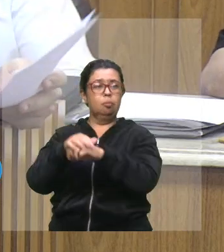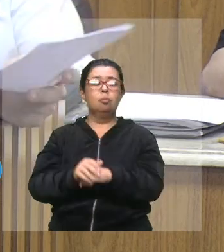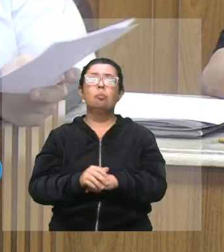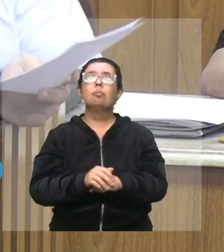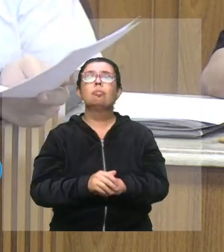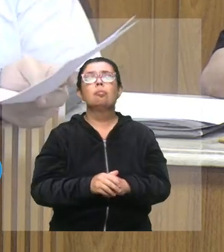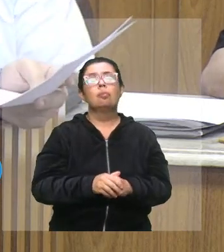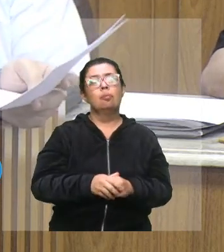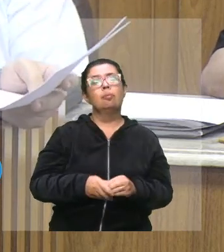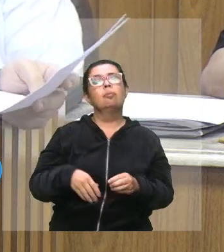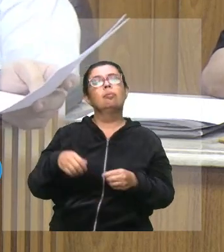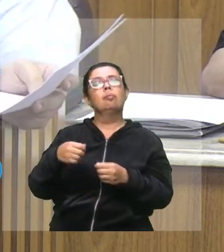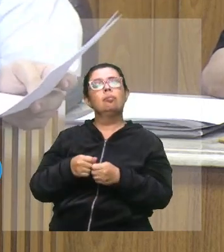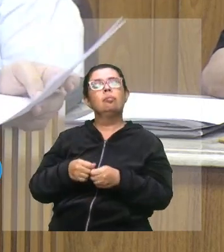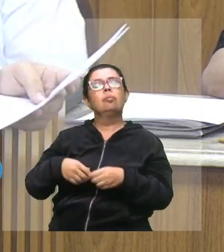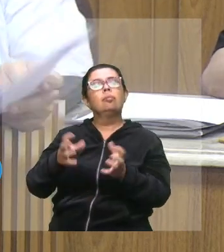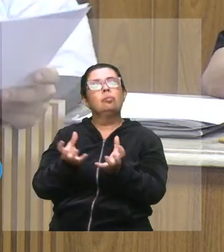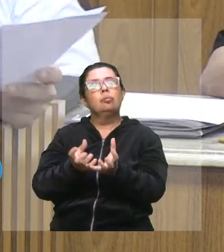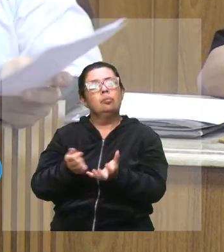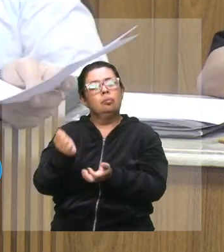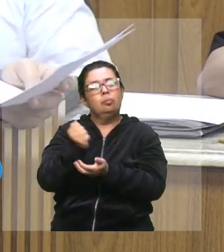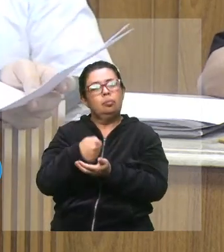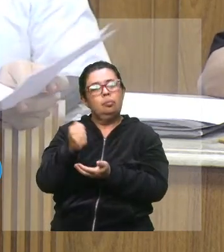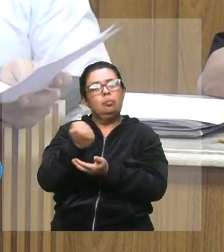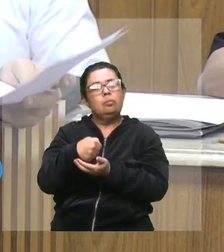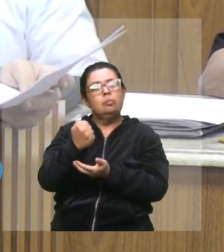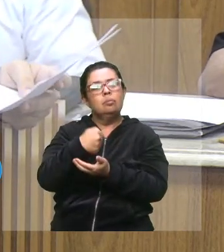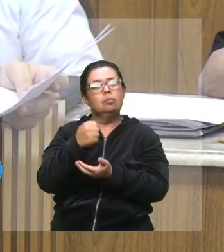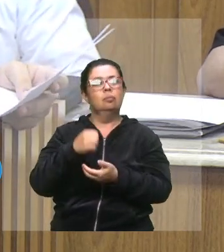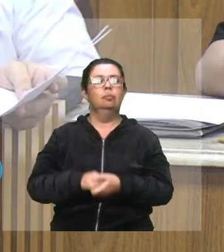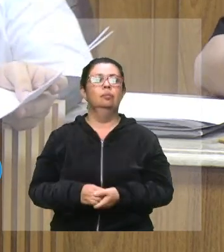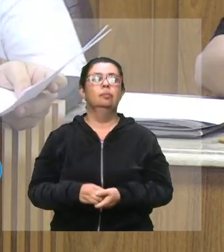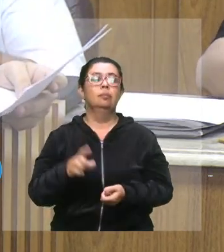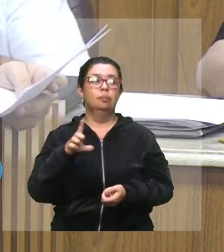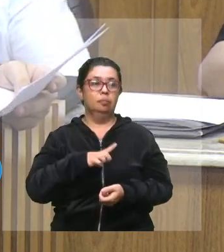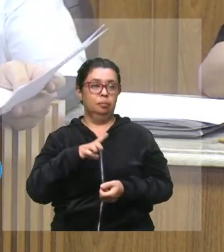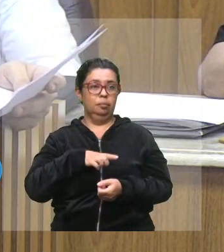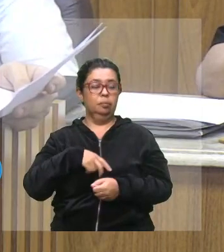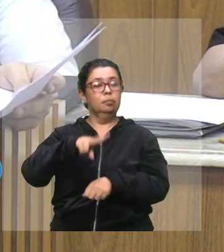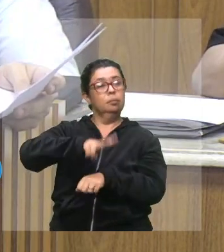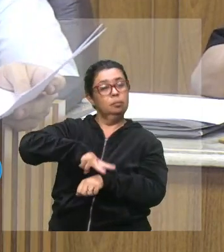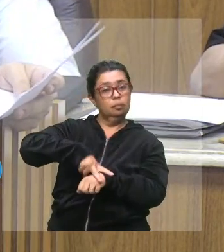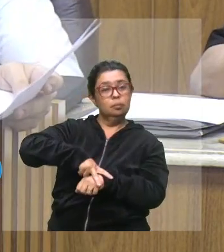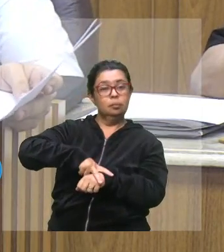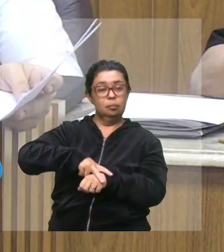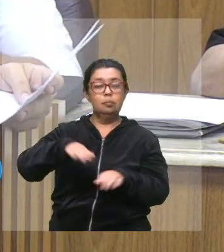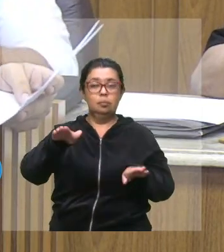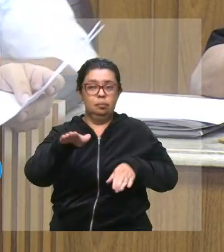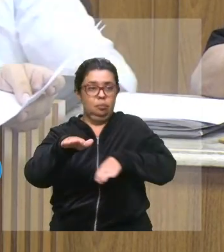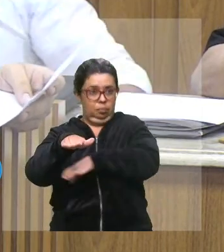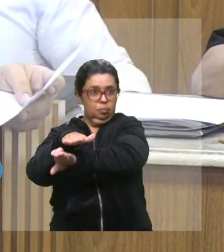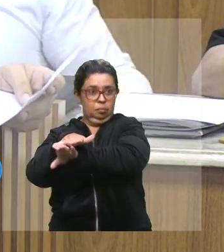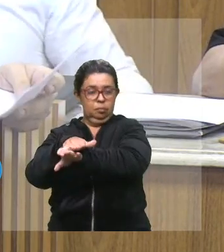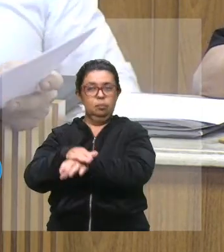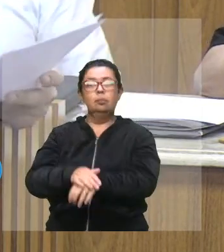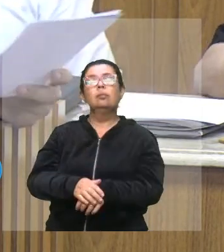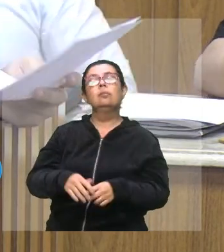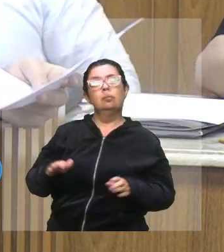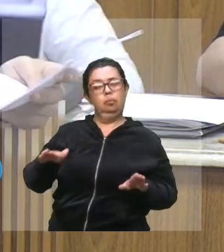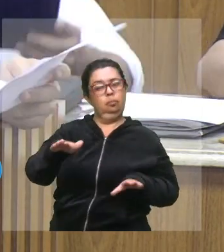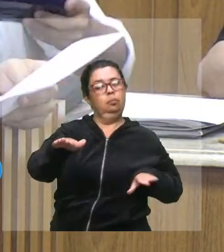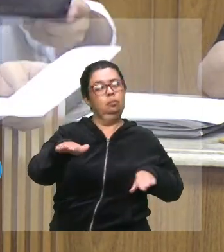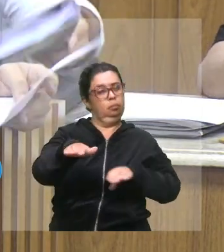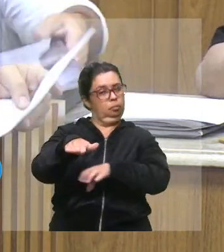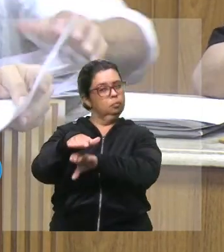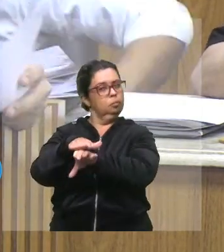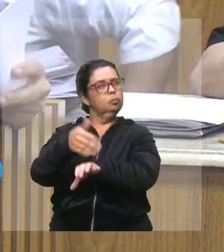tinha em diversos pontos da cidade, aquele estacionamento, aquela vaga que você tinha que manter o pisca-alerta aceso para poder usar por